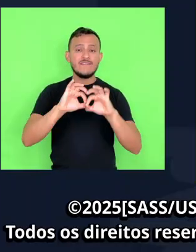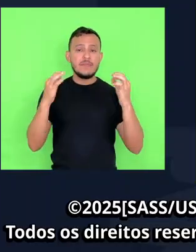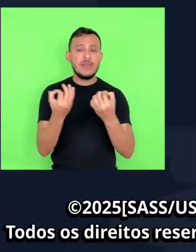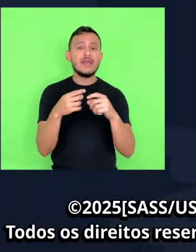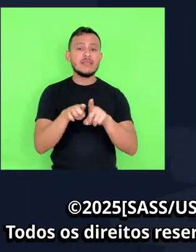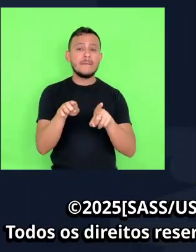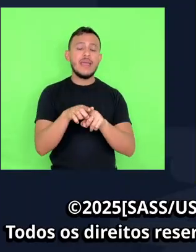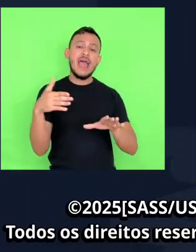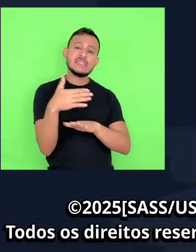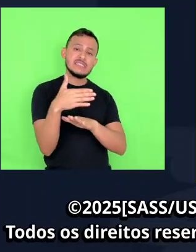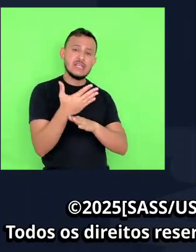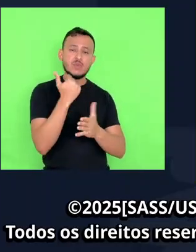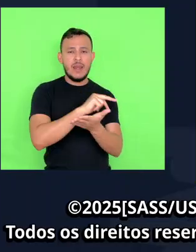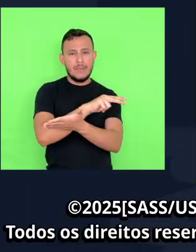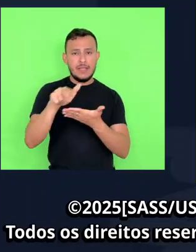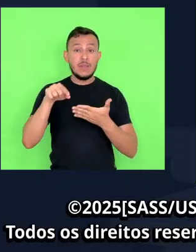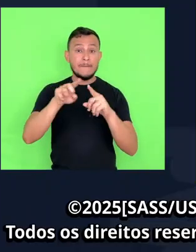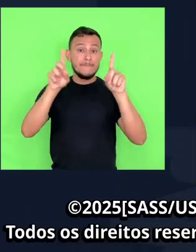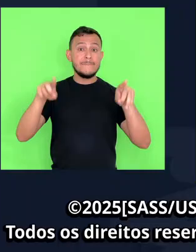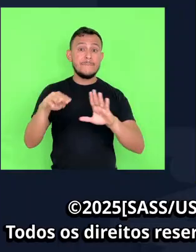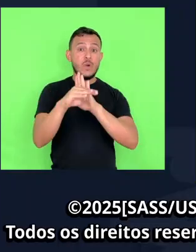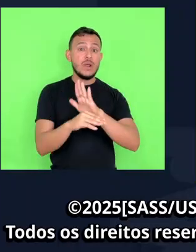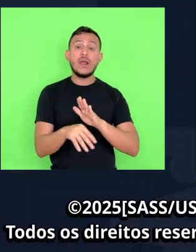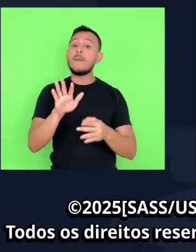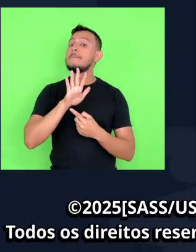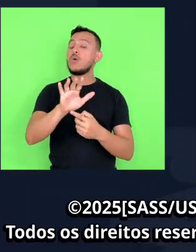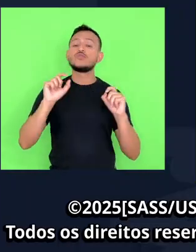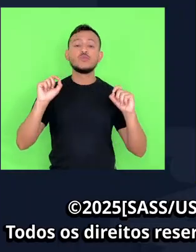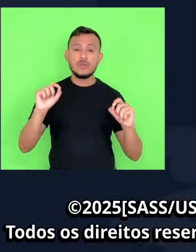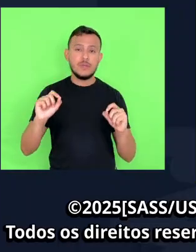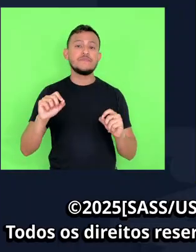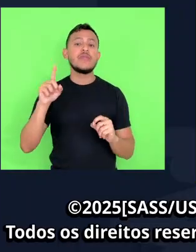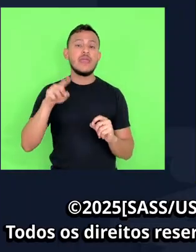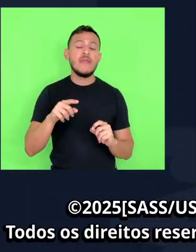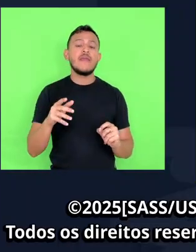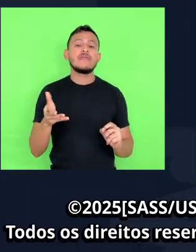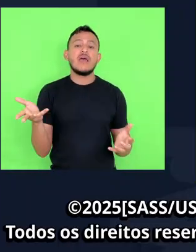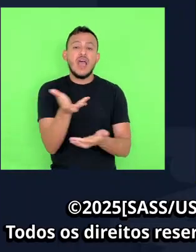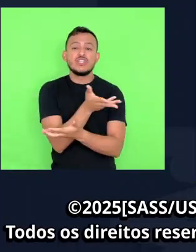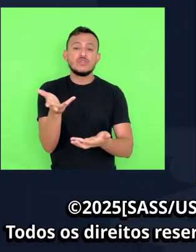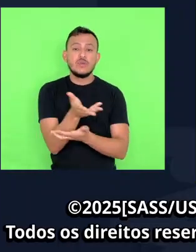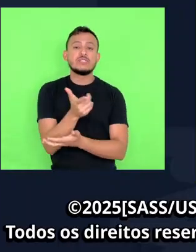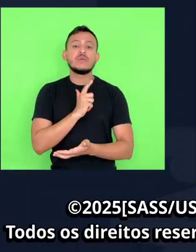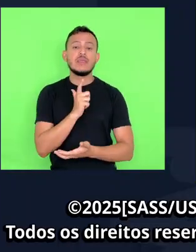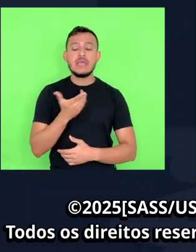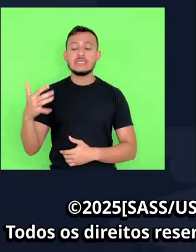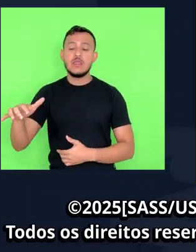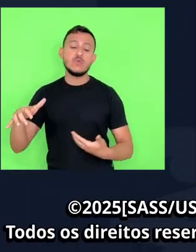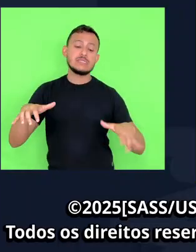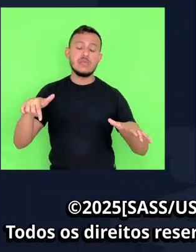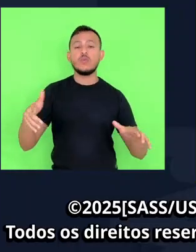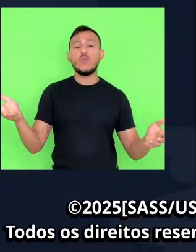e acesso à alimentação. Esses programas demonstram a articulação